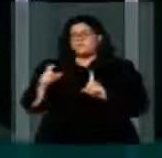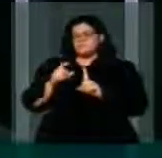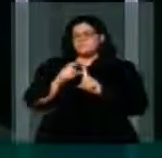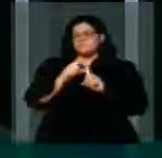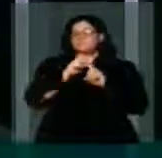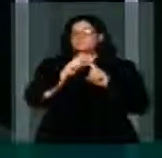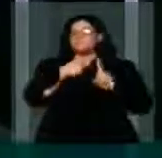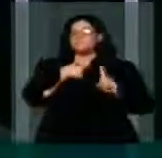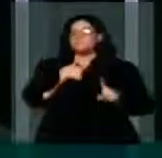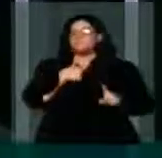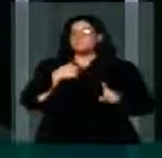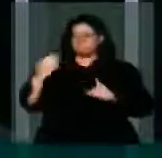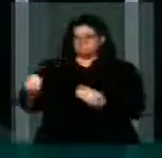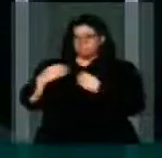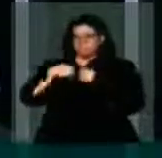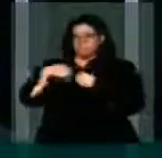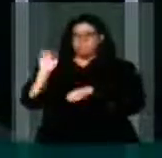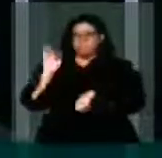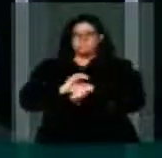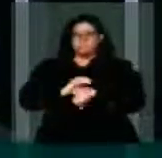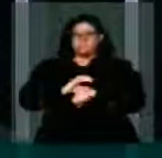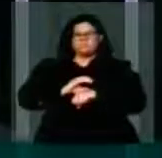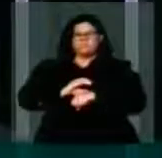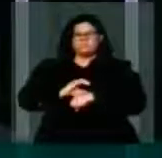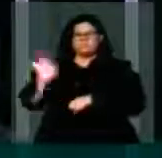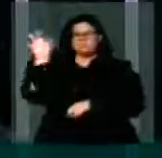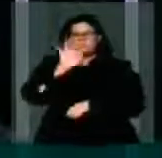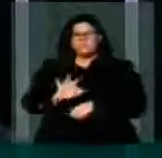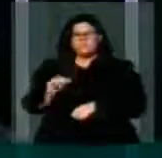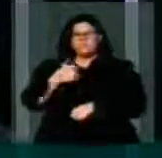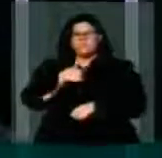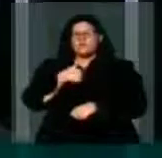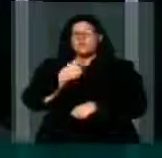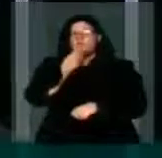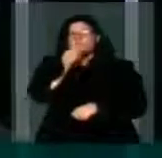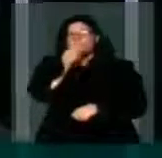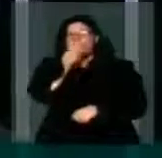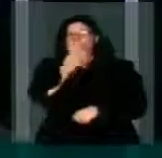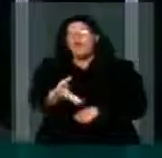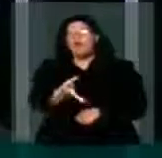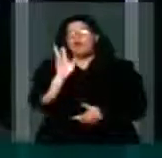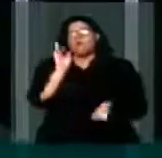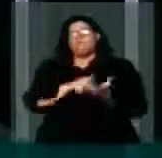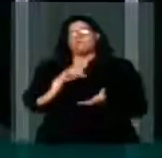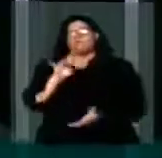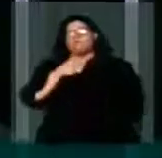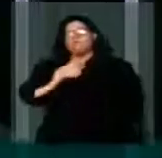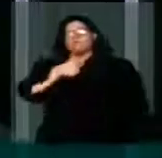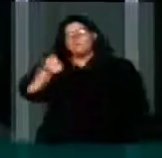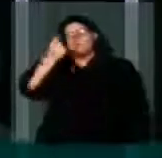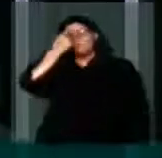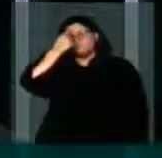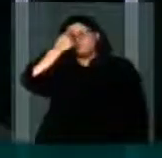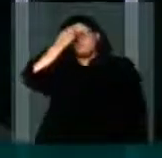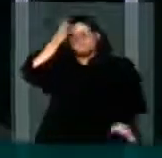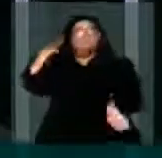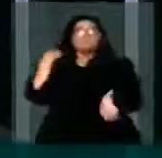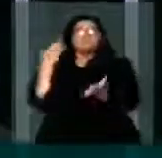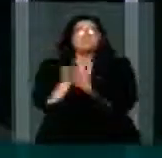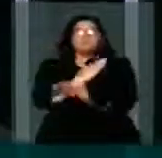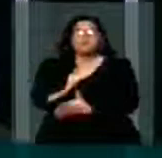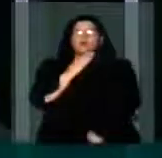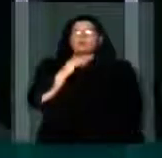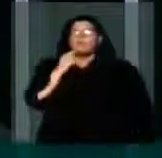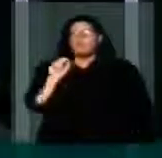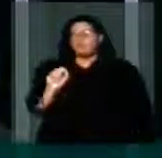foi outorgada pela Constituição Federal. Não permitirei em momento algum que nos seja tirada a liberdade